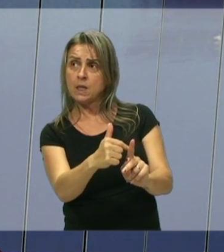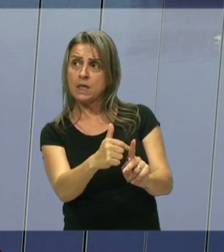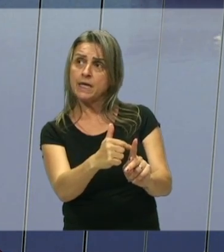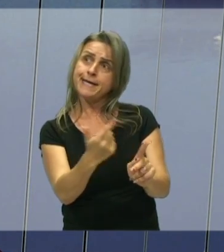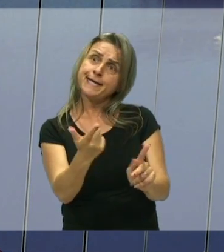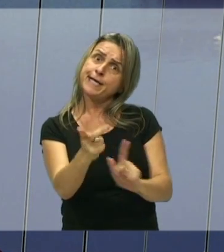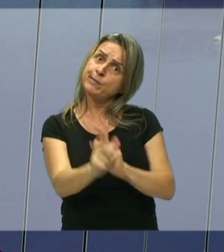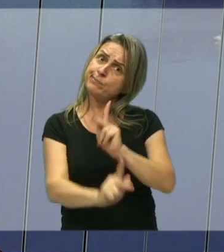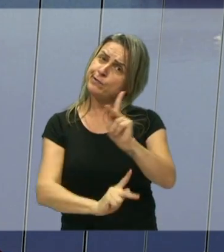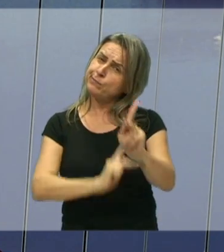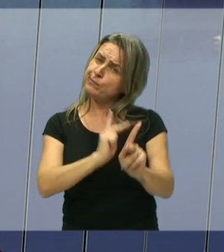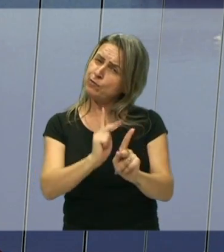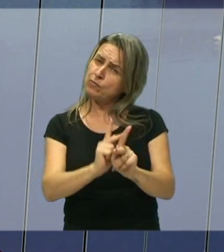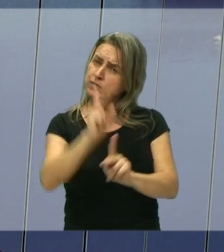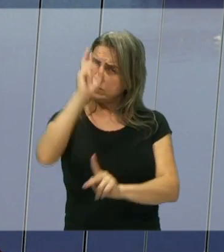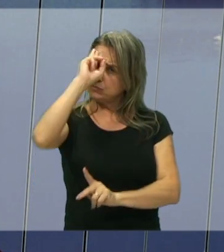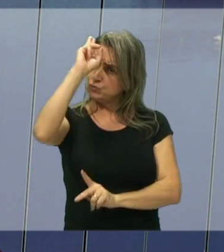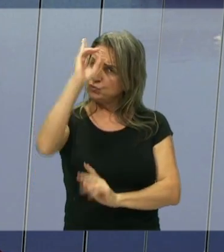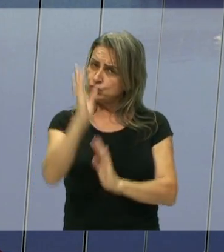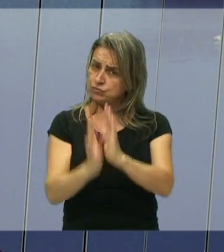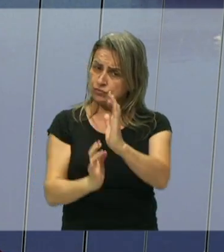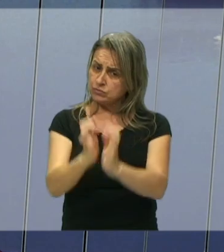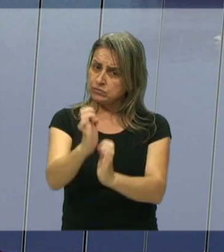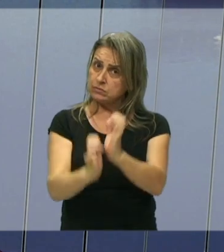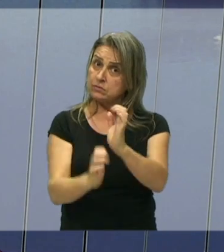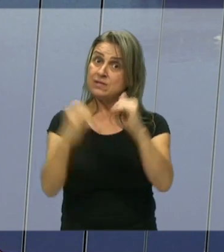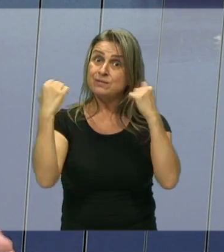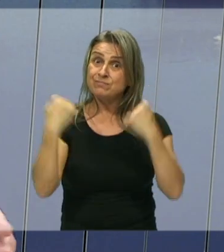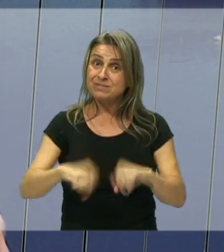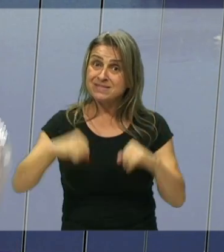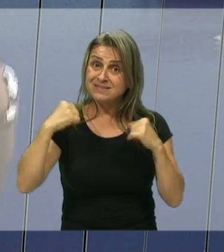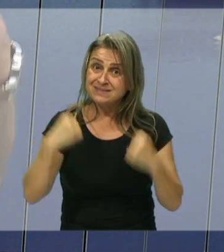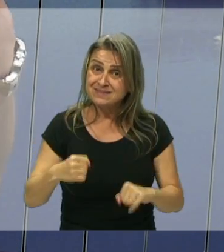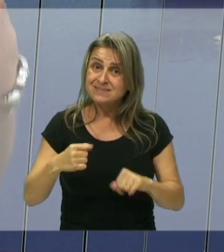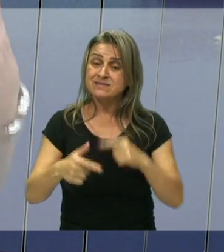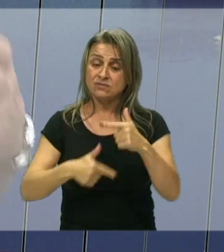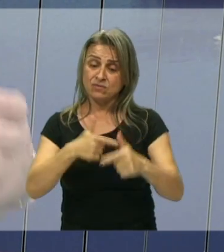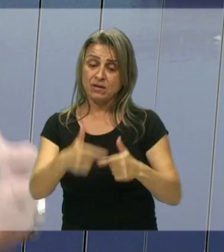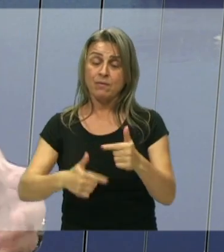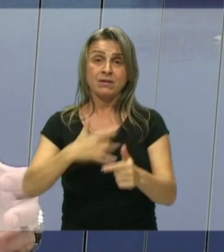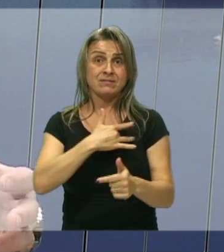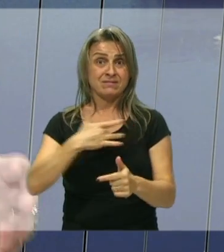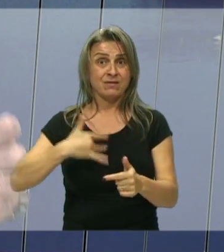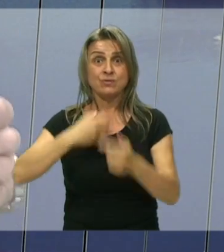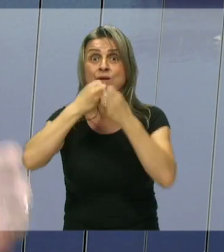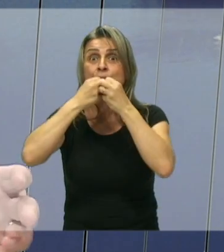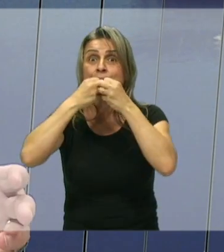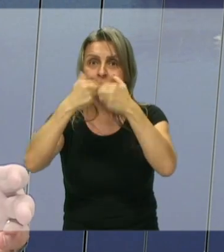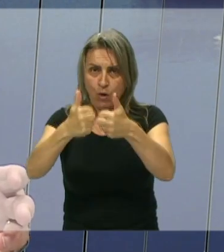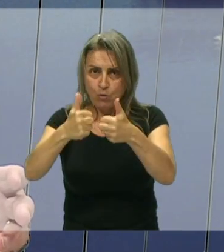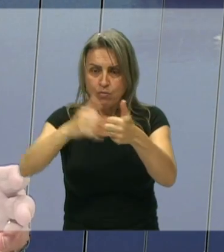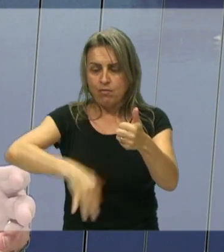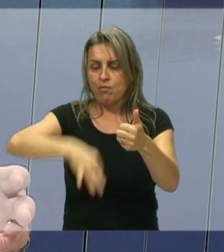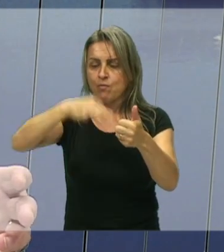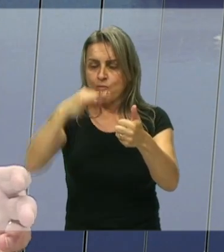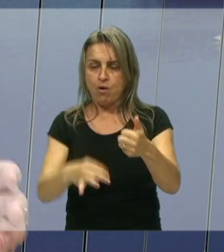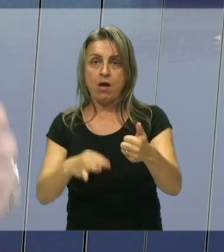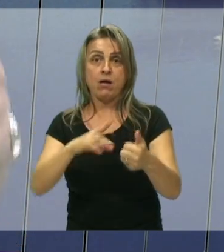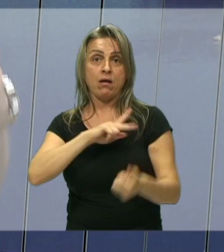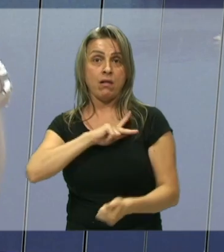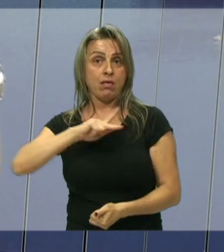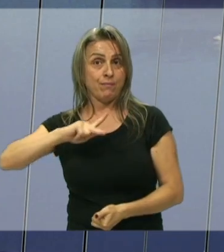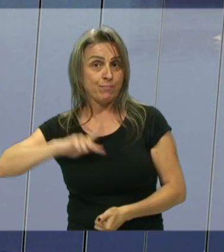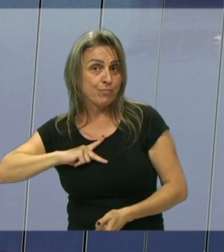população de empresários que dependem de um serviço de saúde funcionando, público,